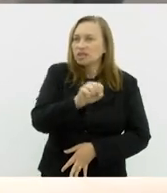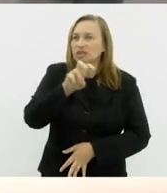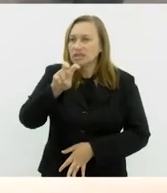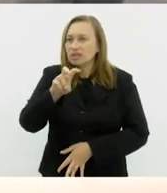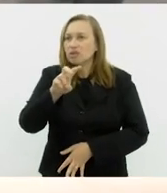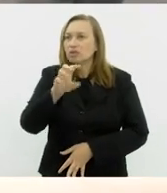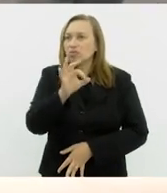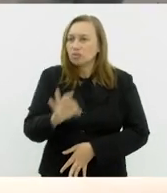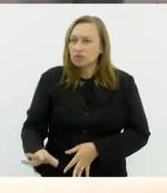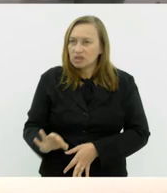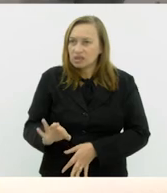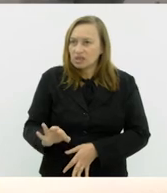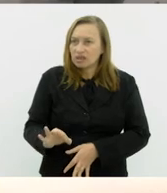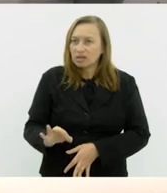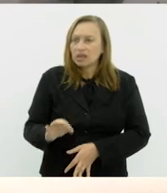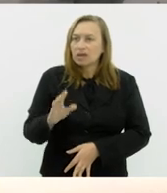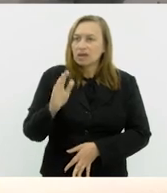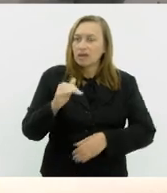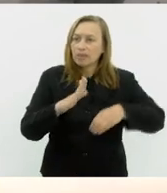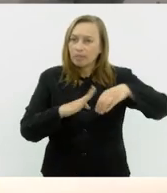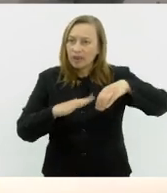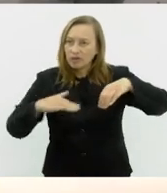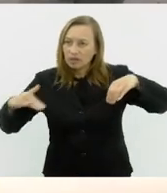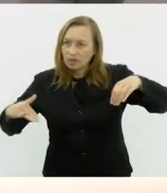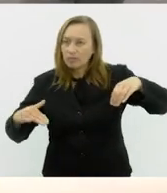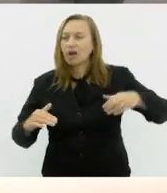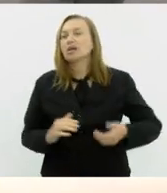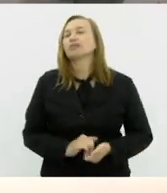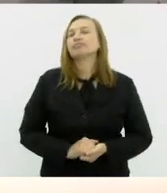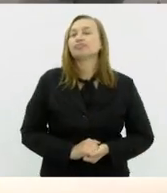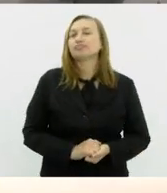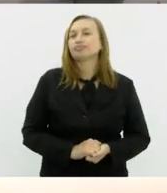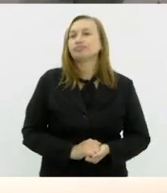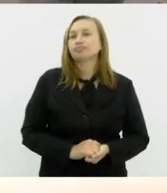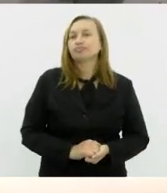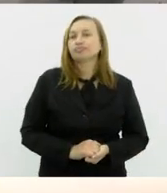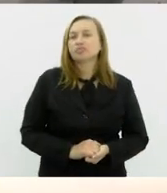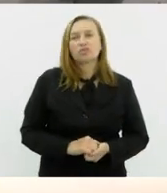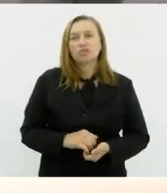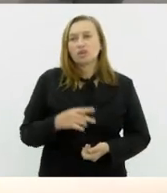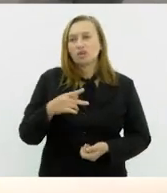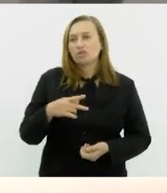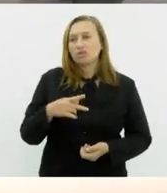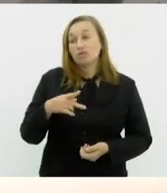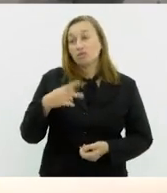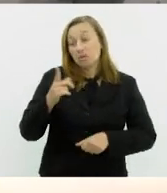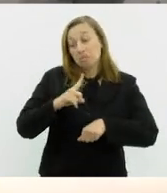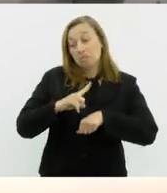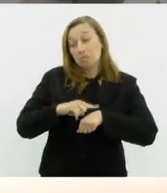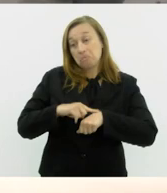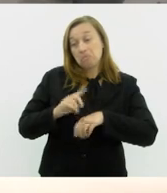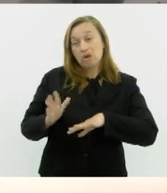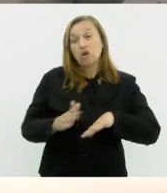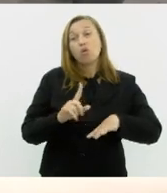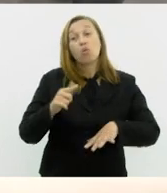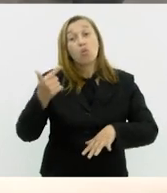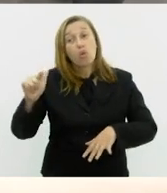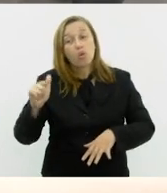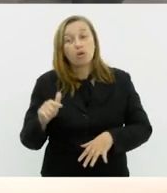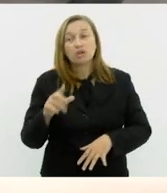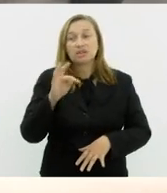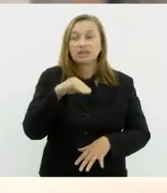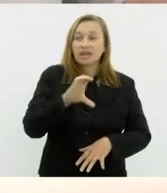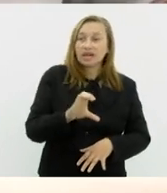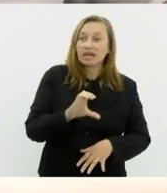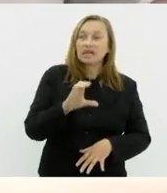na Baía de Guanabara, 92% dos metais pesados, etc., etc. Não vou falar mais, que não é o nosso tema. Um outro TAC que a gente fez com a